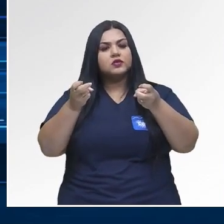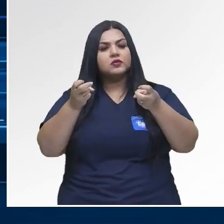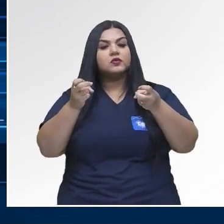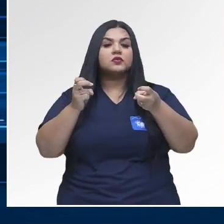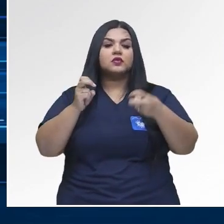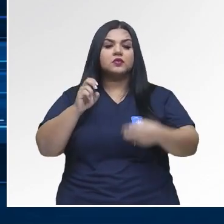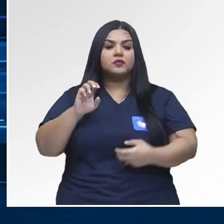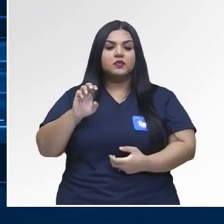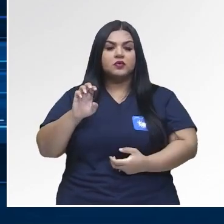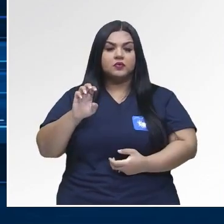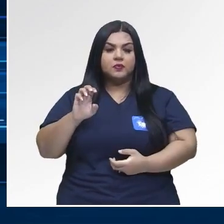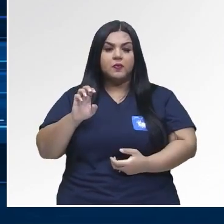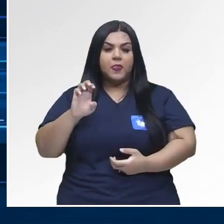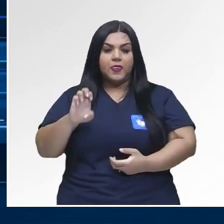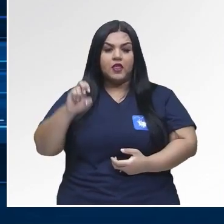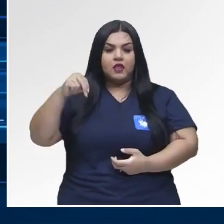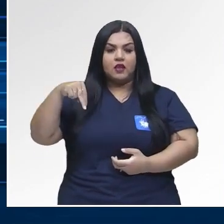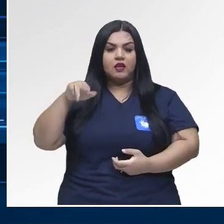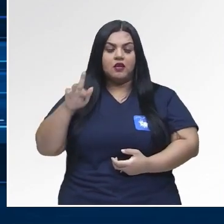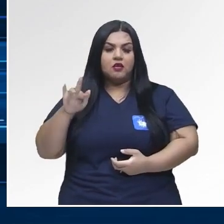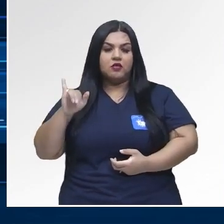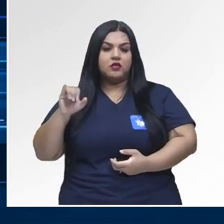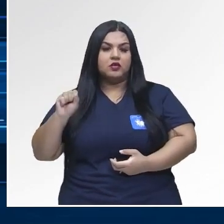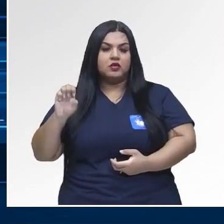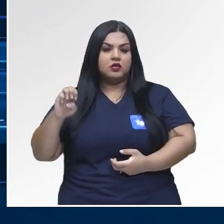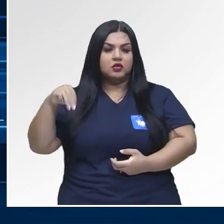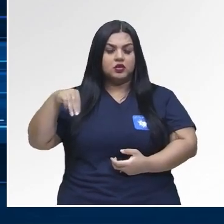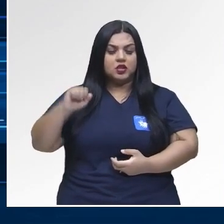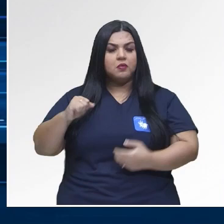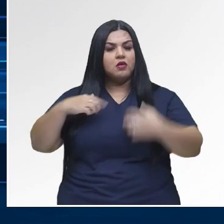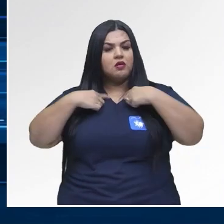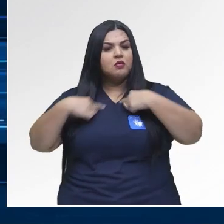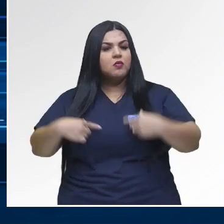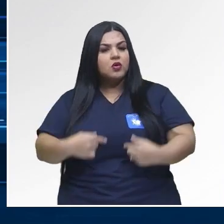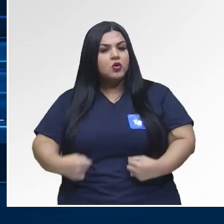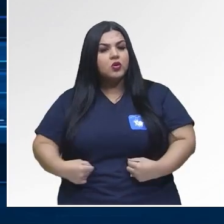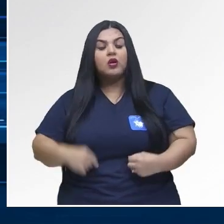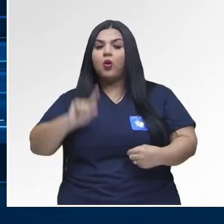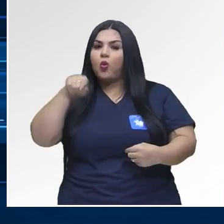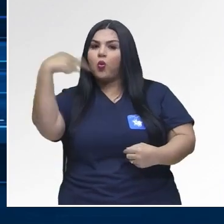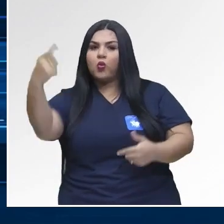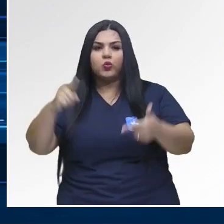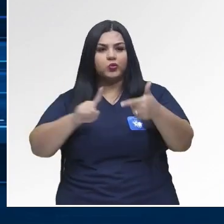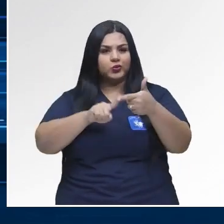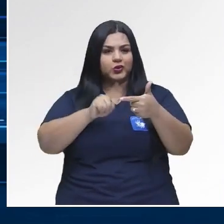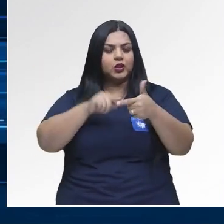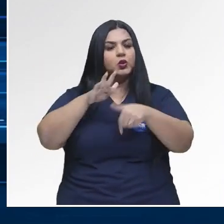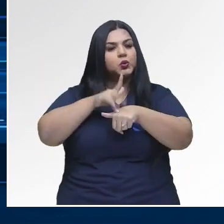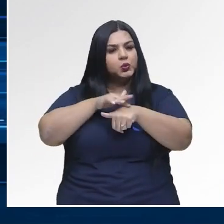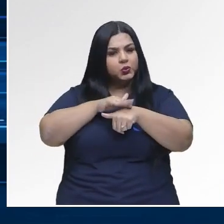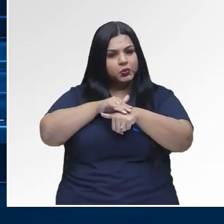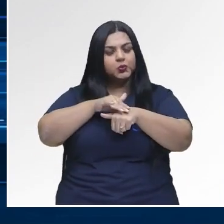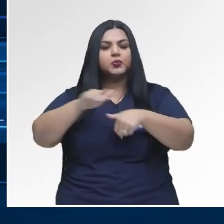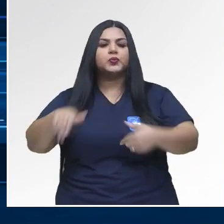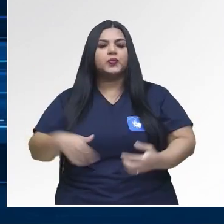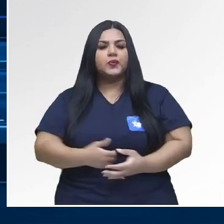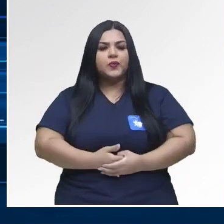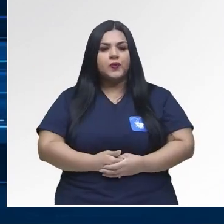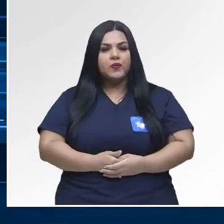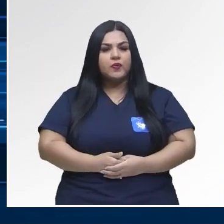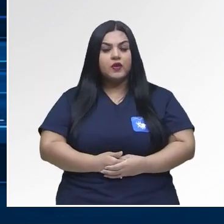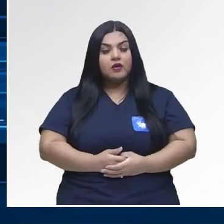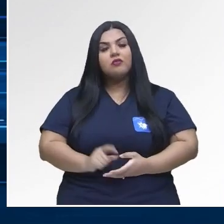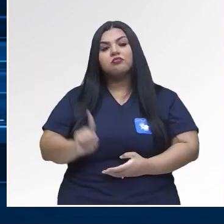Então, o que acontece na enfisema pulmonar, que é uma outra doença aí do sistema respiratório.